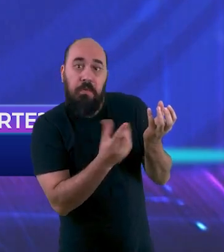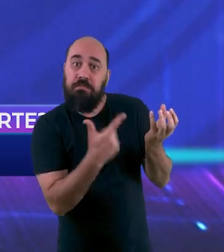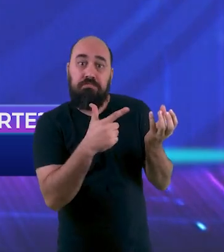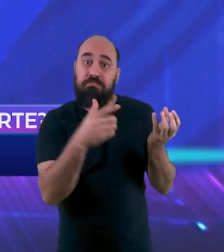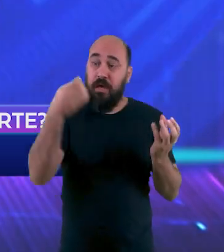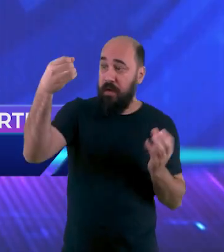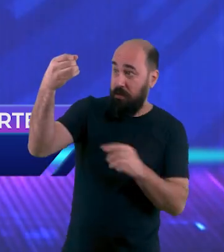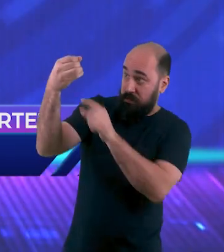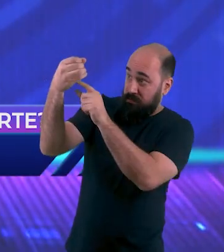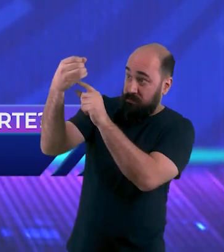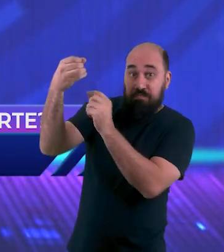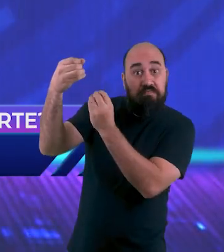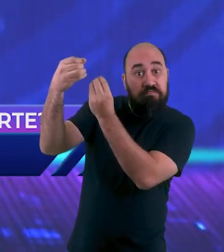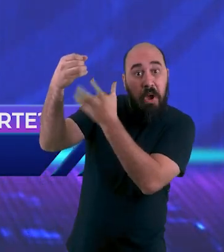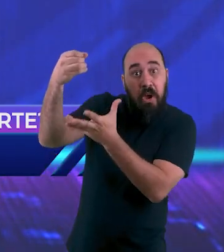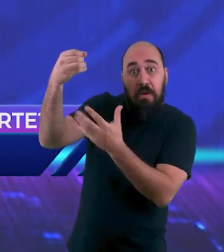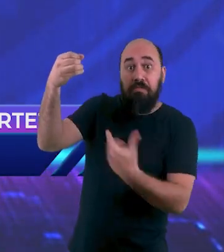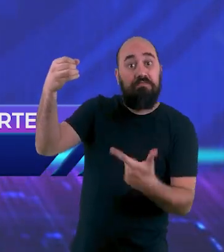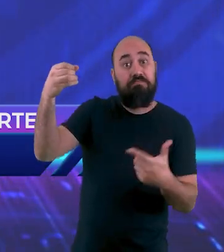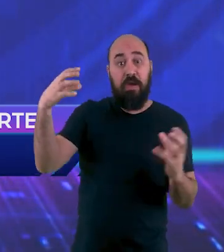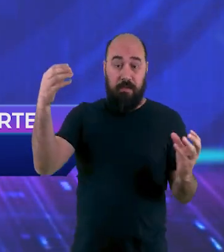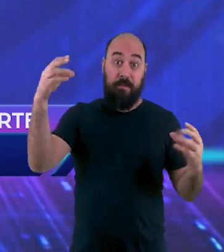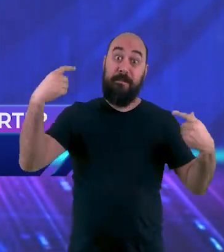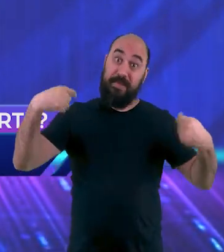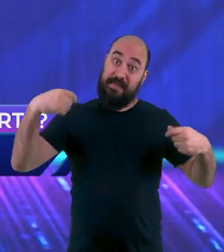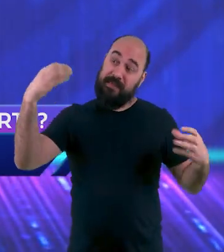exatamente o efeito contrário disso.